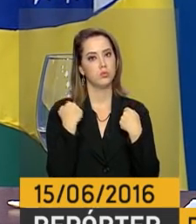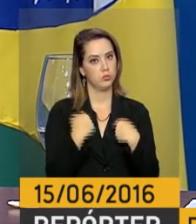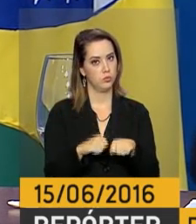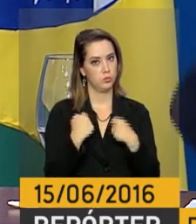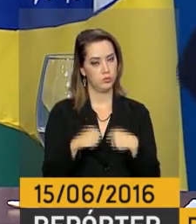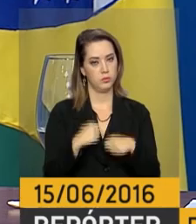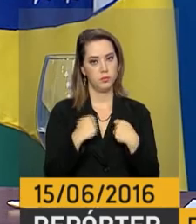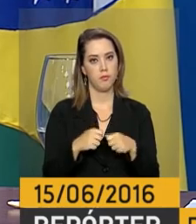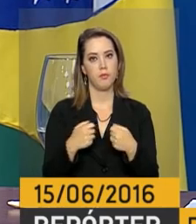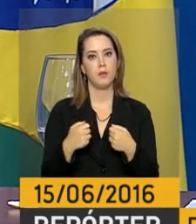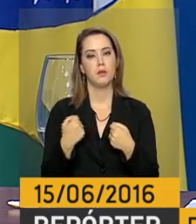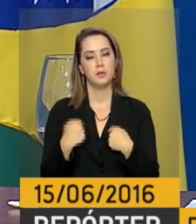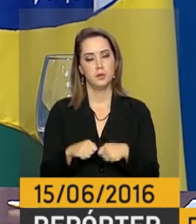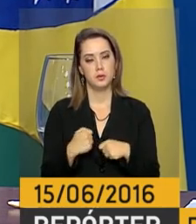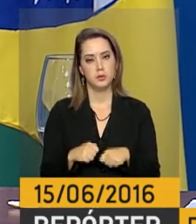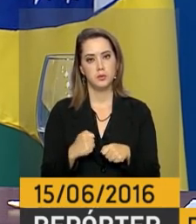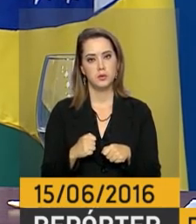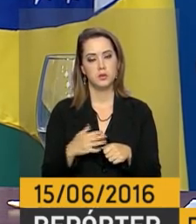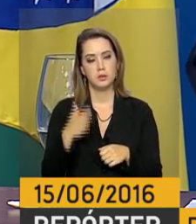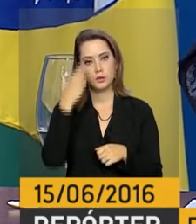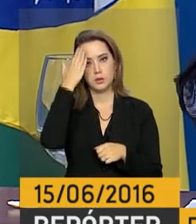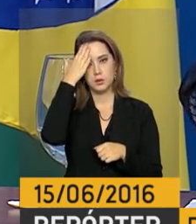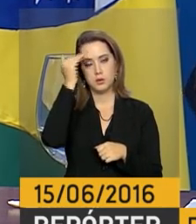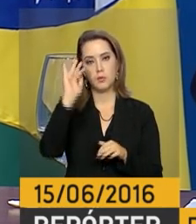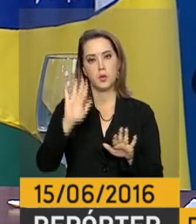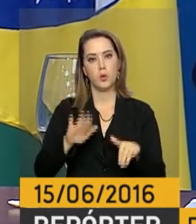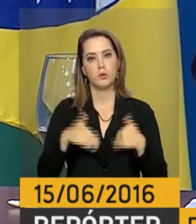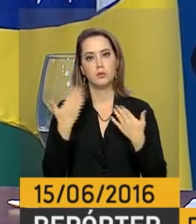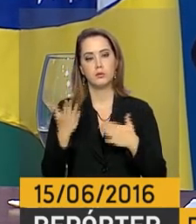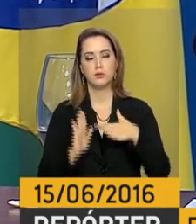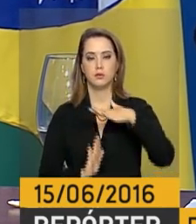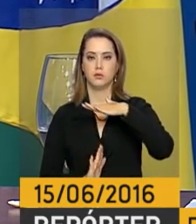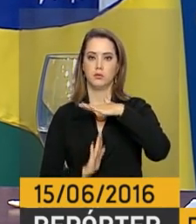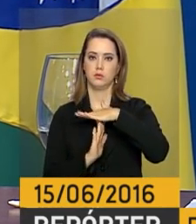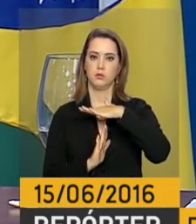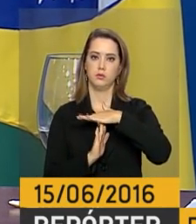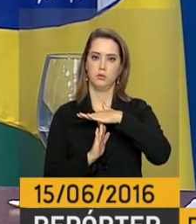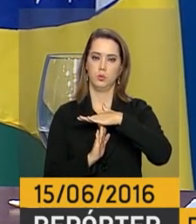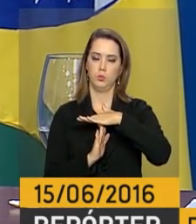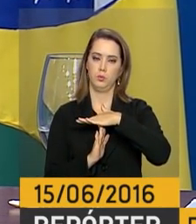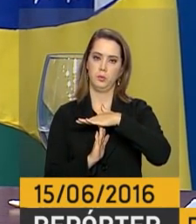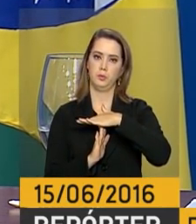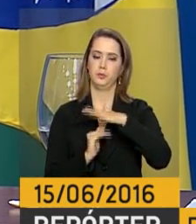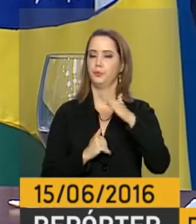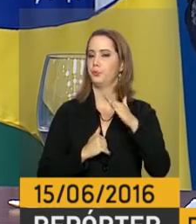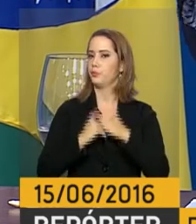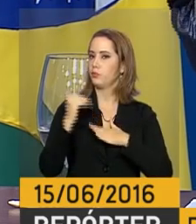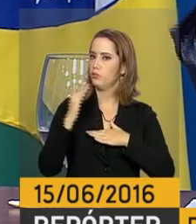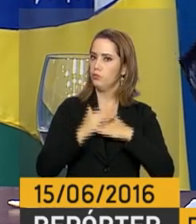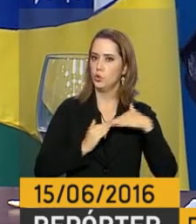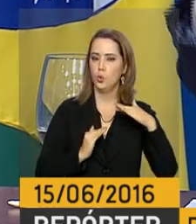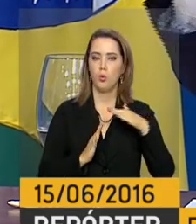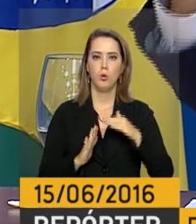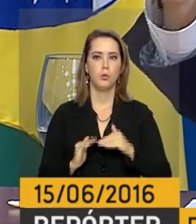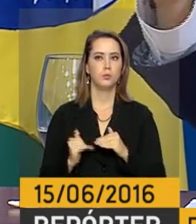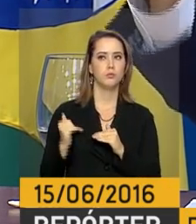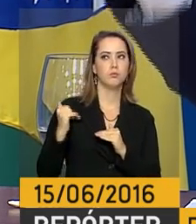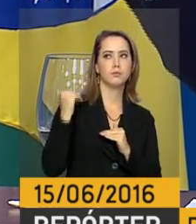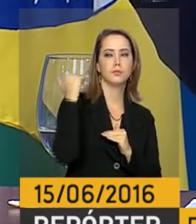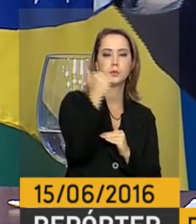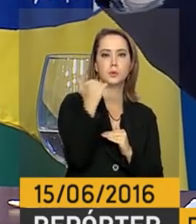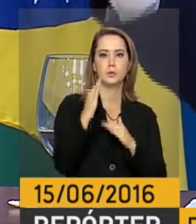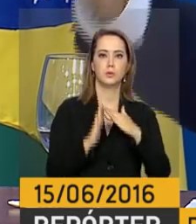cargo, devem levar em conta o limite e devem levar em conta que qualquer aumento superior a esse índice